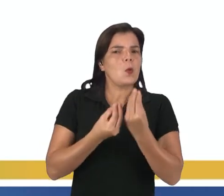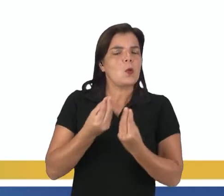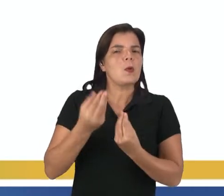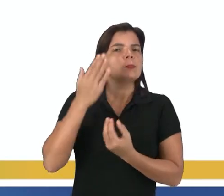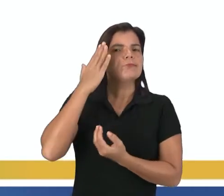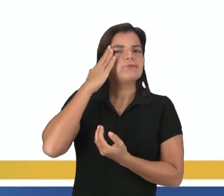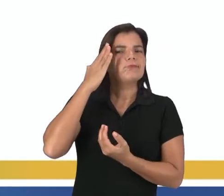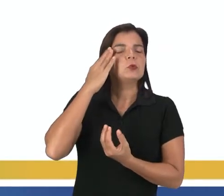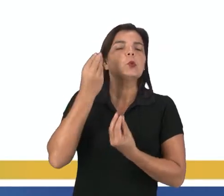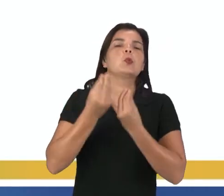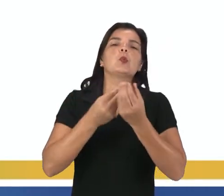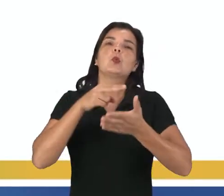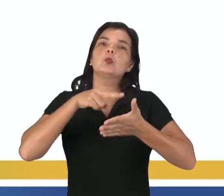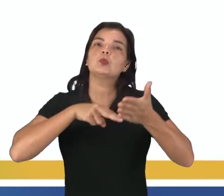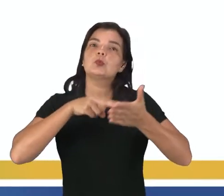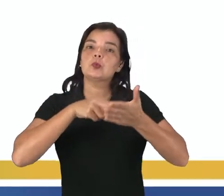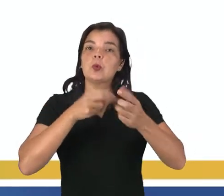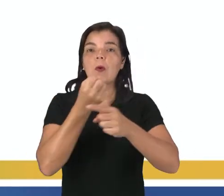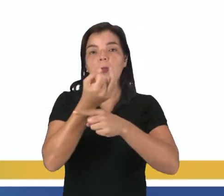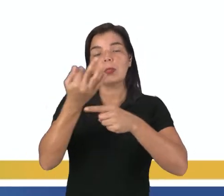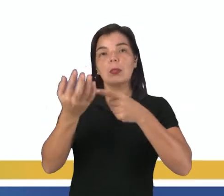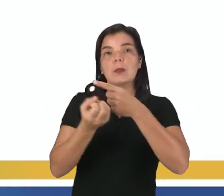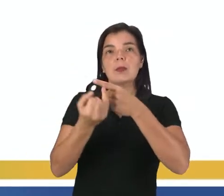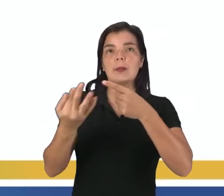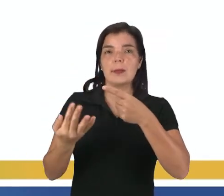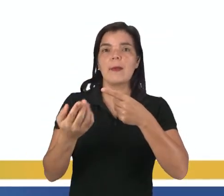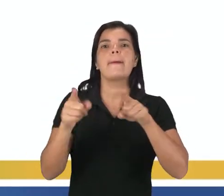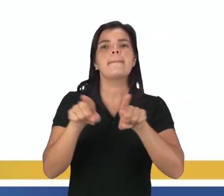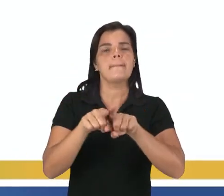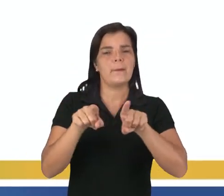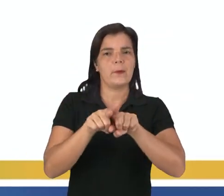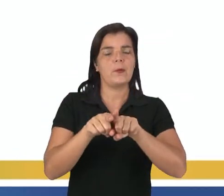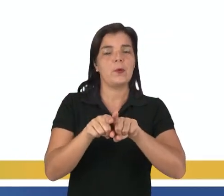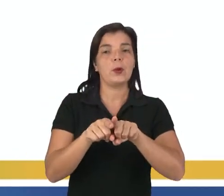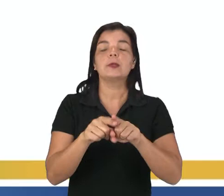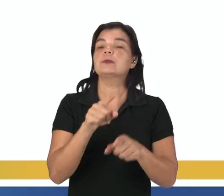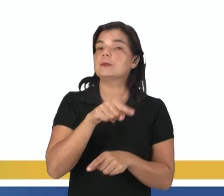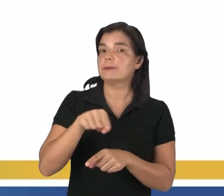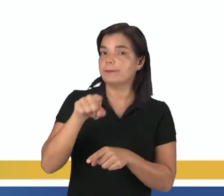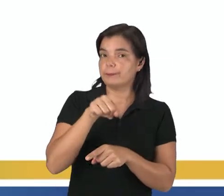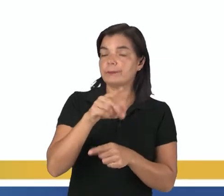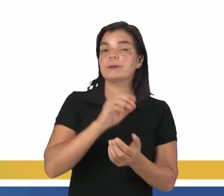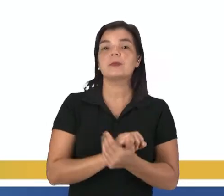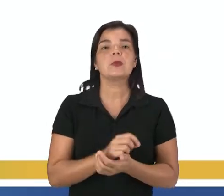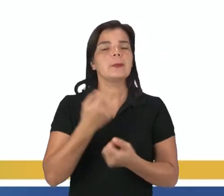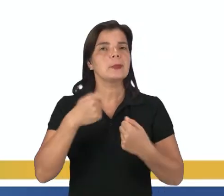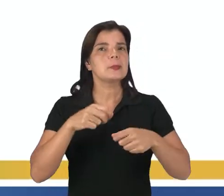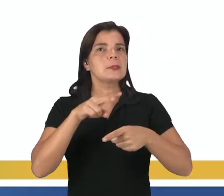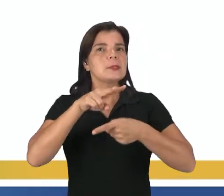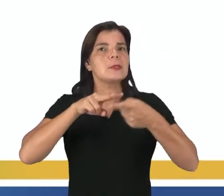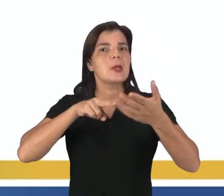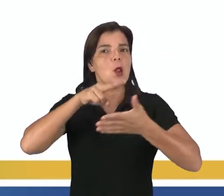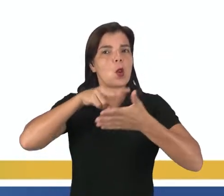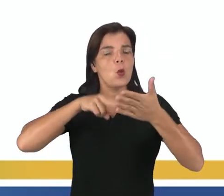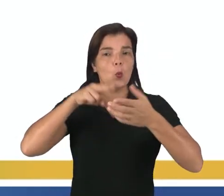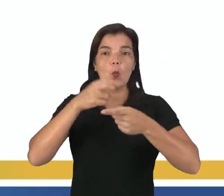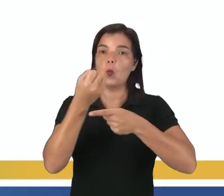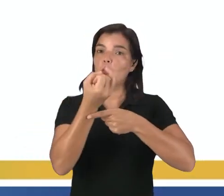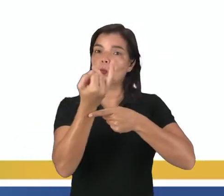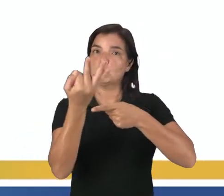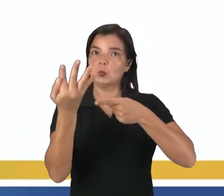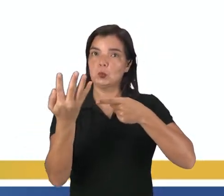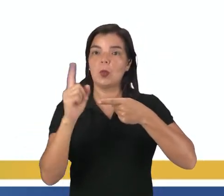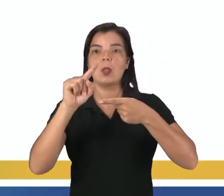então sobre leitura da fração. Para efetuar a leitura de uma fração, você deve ler o numerador e,